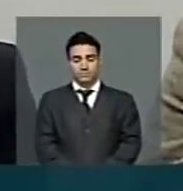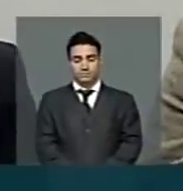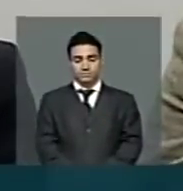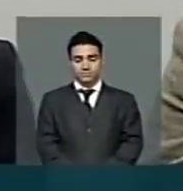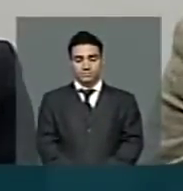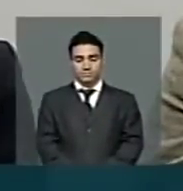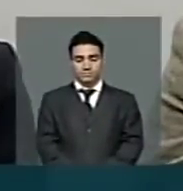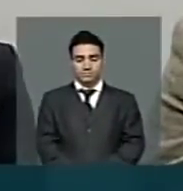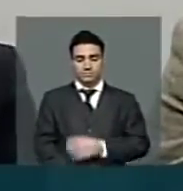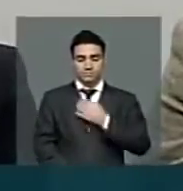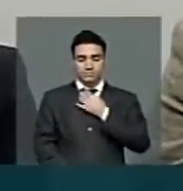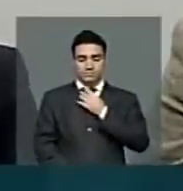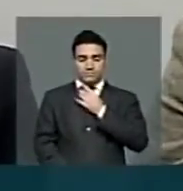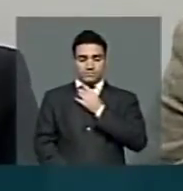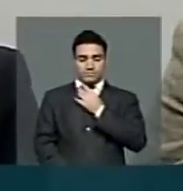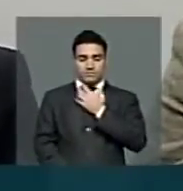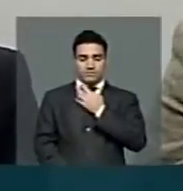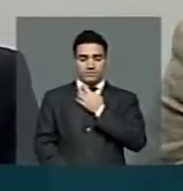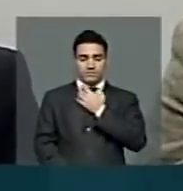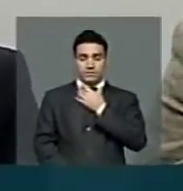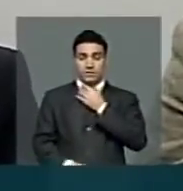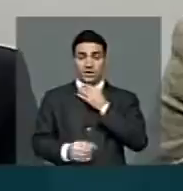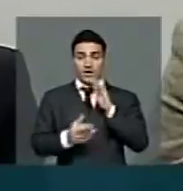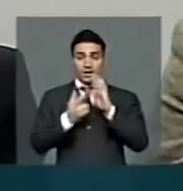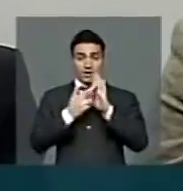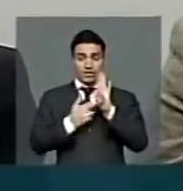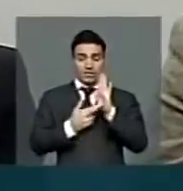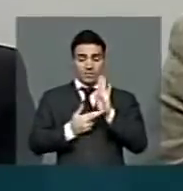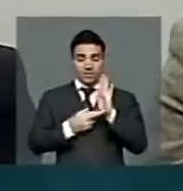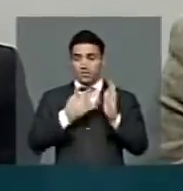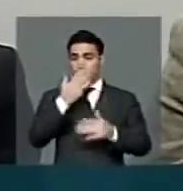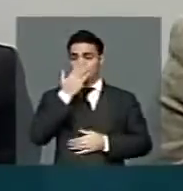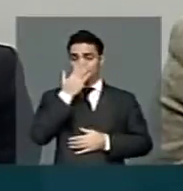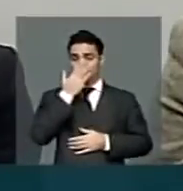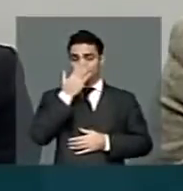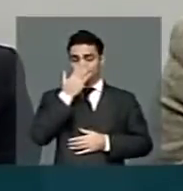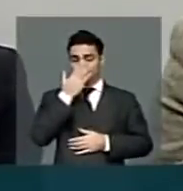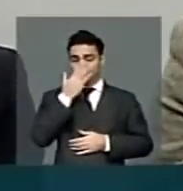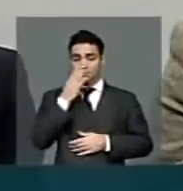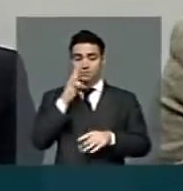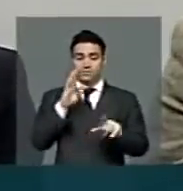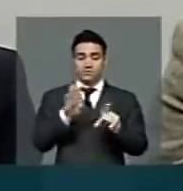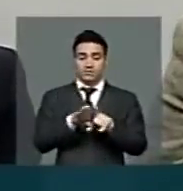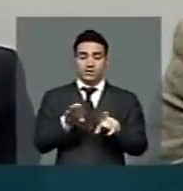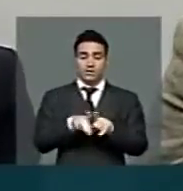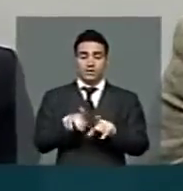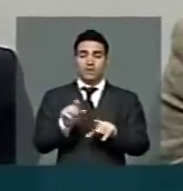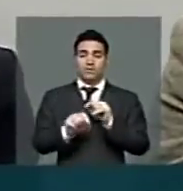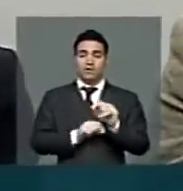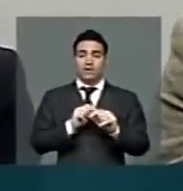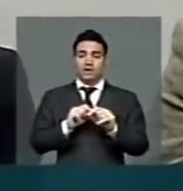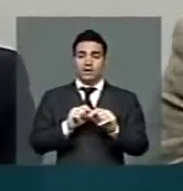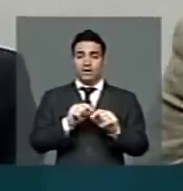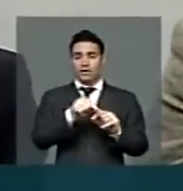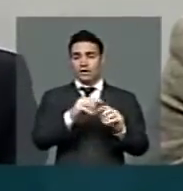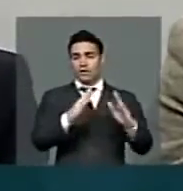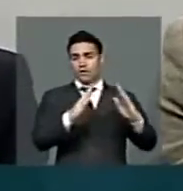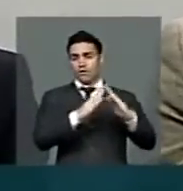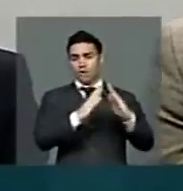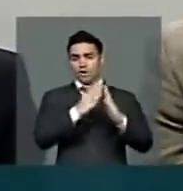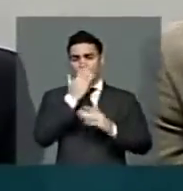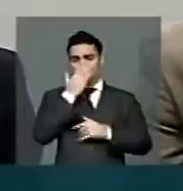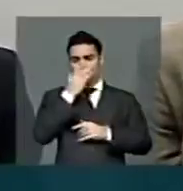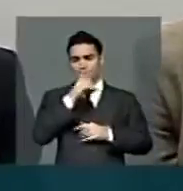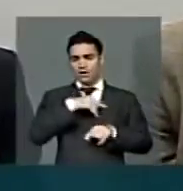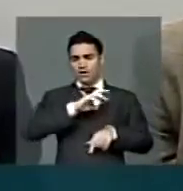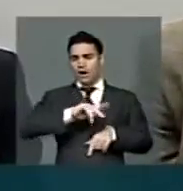Bom, esse projeto, ao regulamentar a prostituição e ao descriminalizar a casa de prostituição por meio desse projeto, a